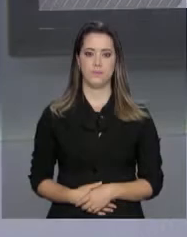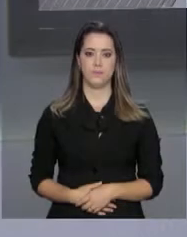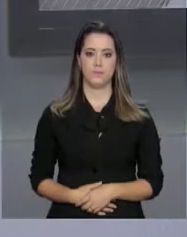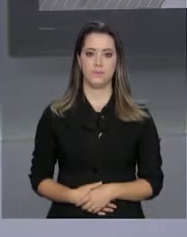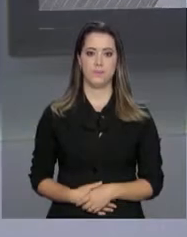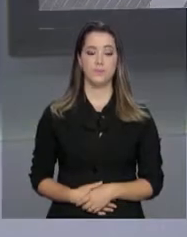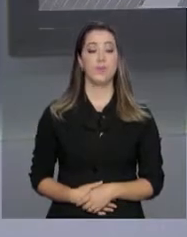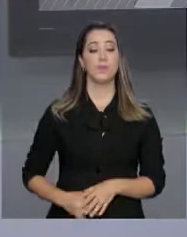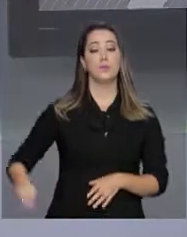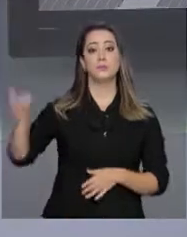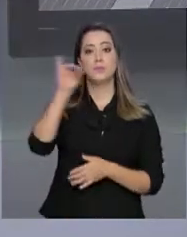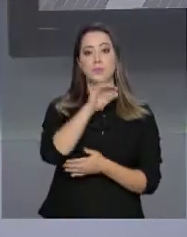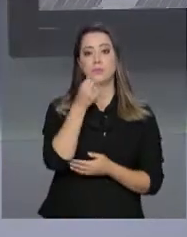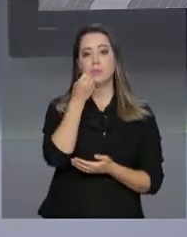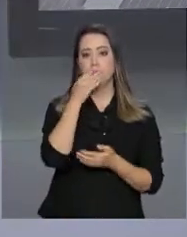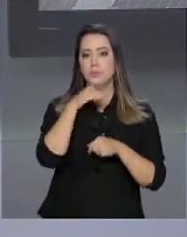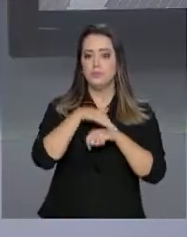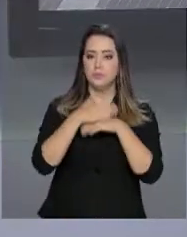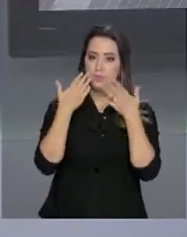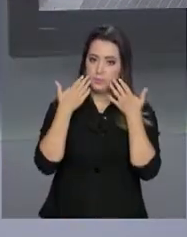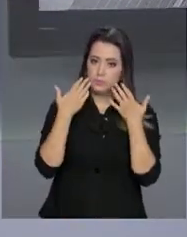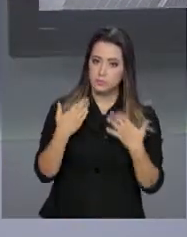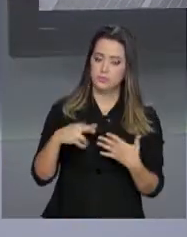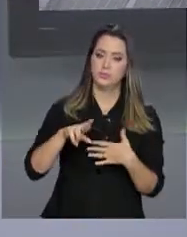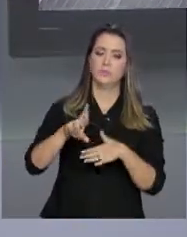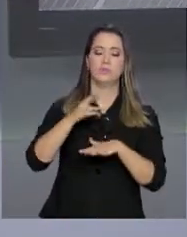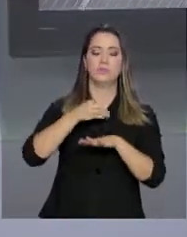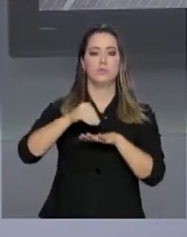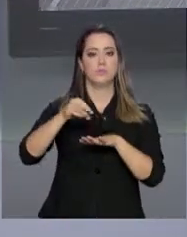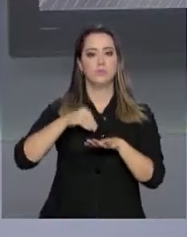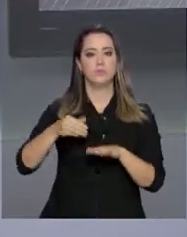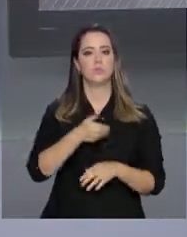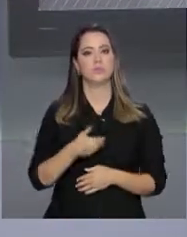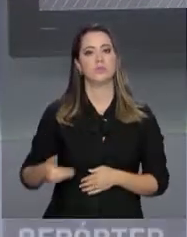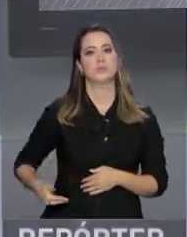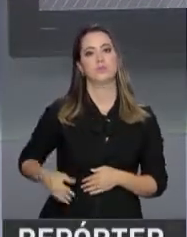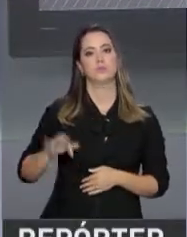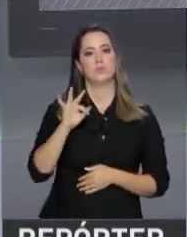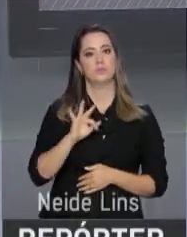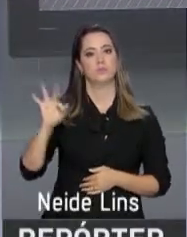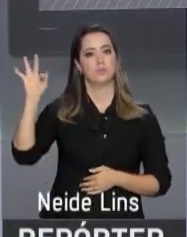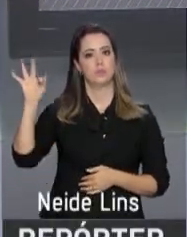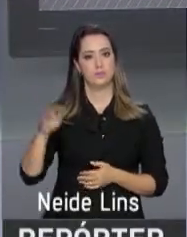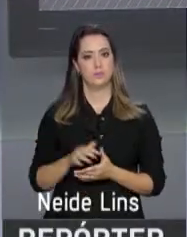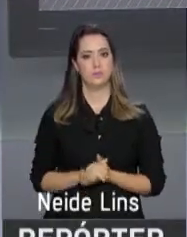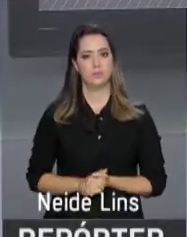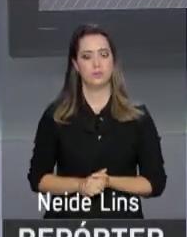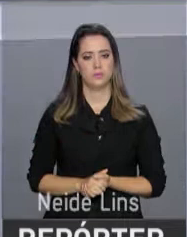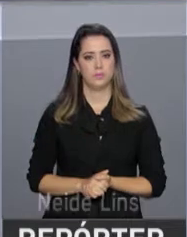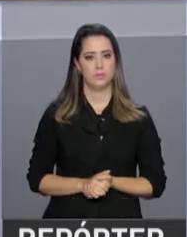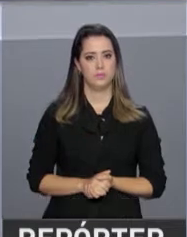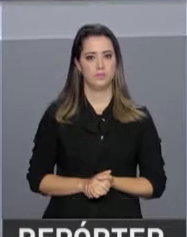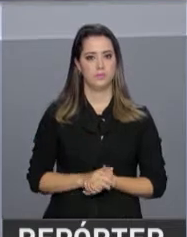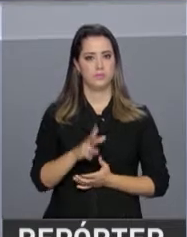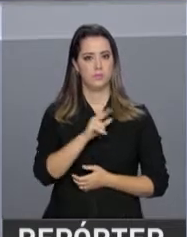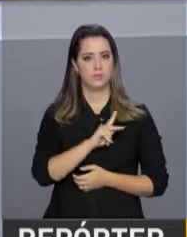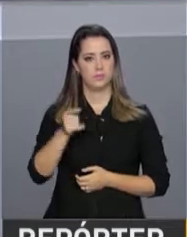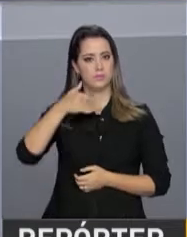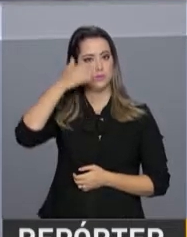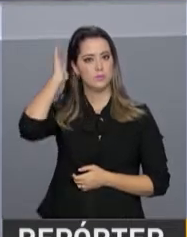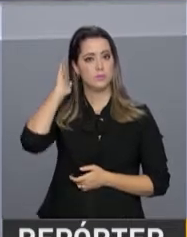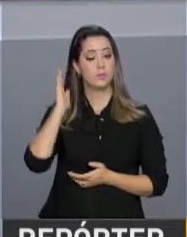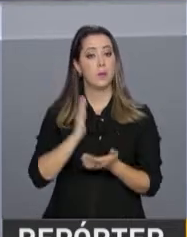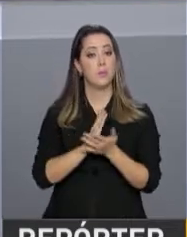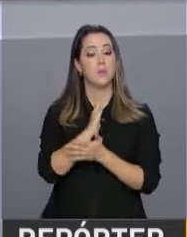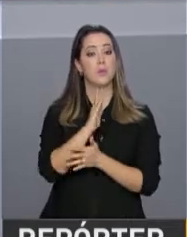olá boa noite estamos de volta com as notícias do governo federal em mais uma edição do repórter nbr o presidente